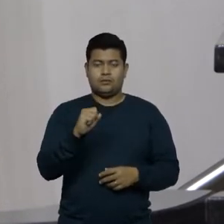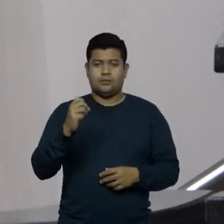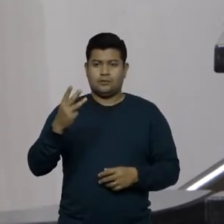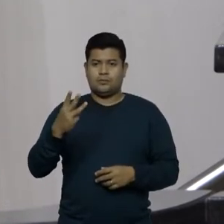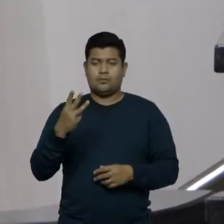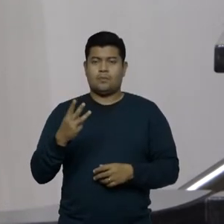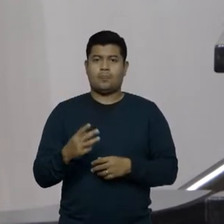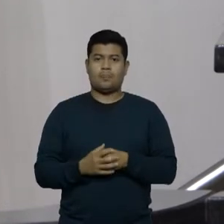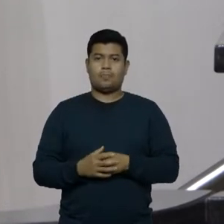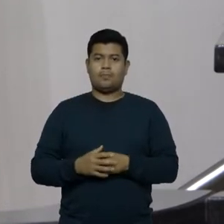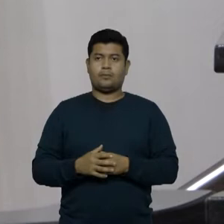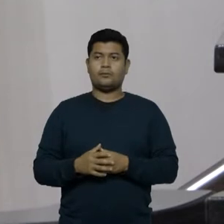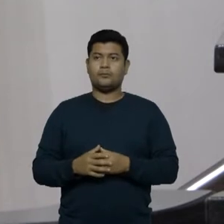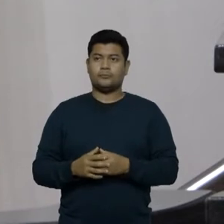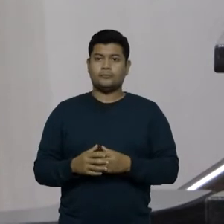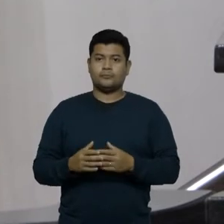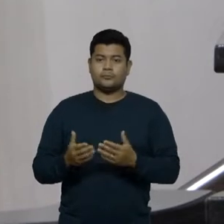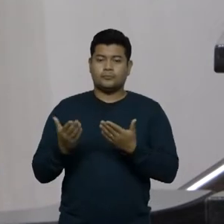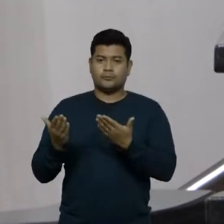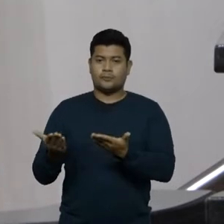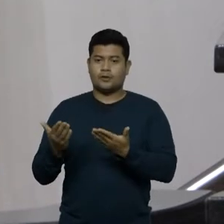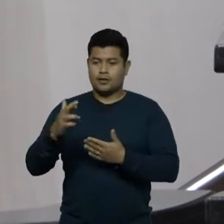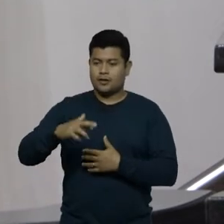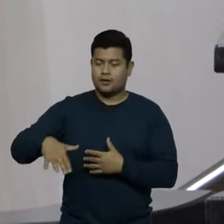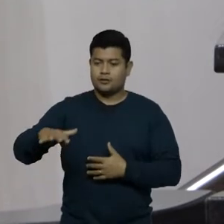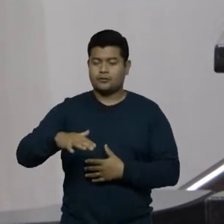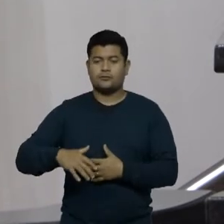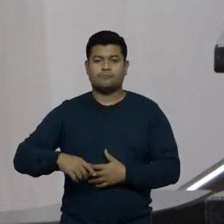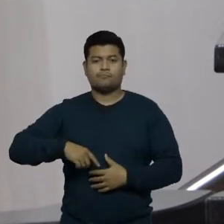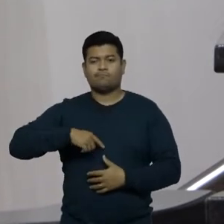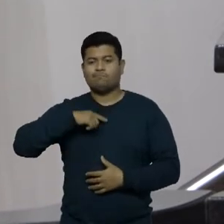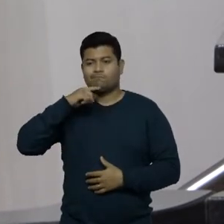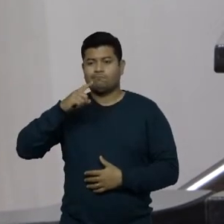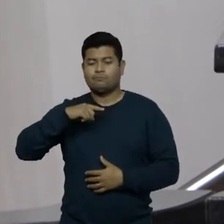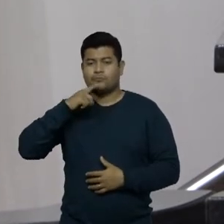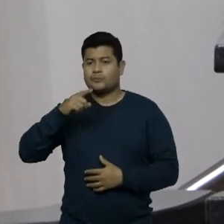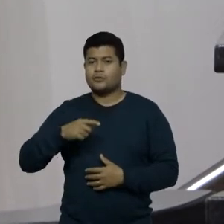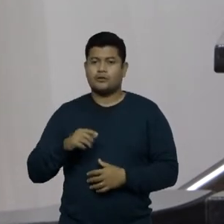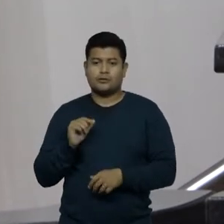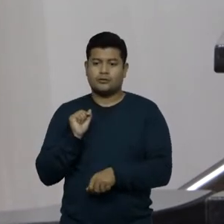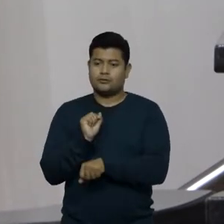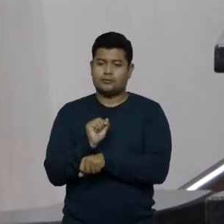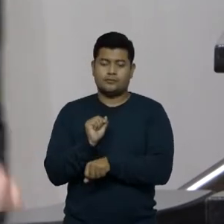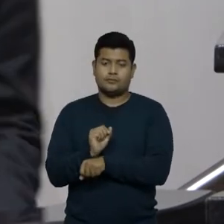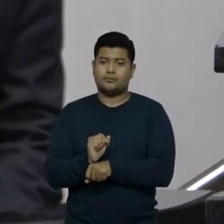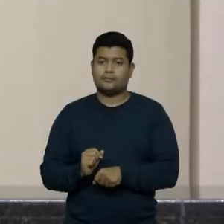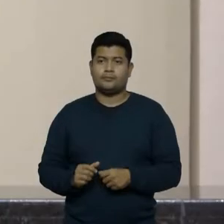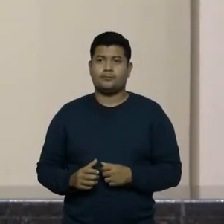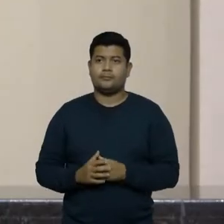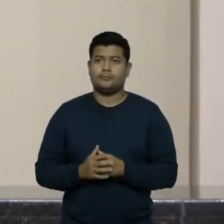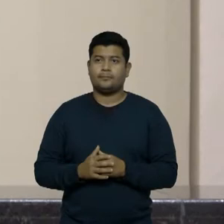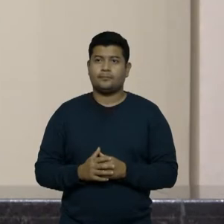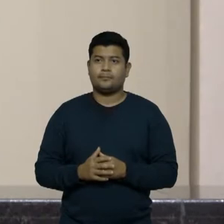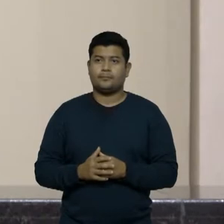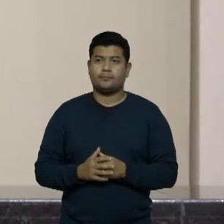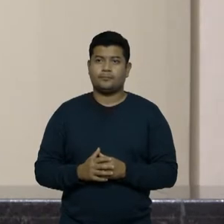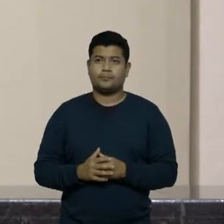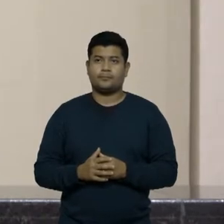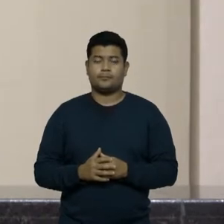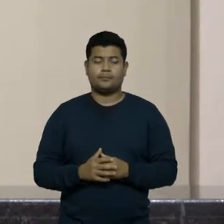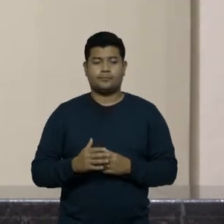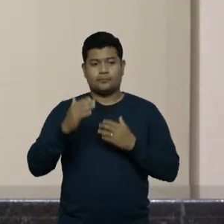em que é o povo da região realmente não não aguenta mais esperar o gado